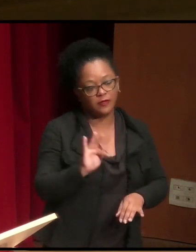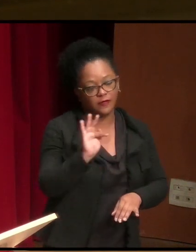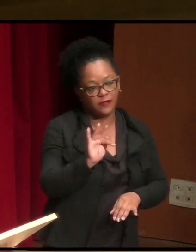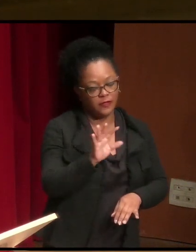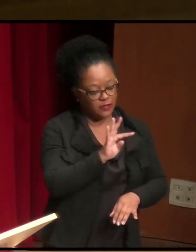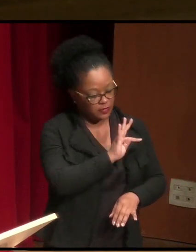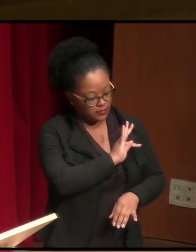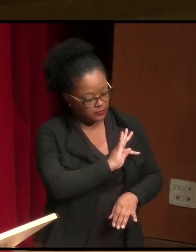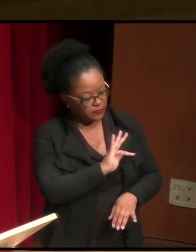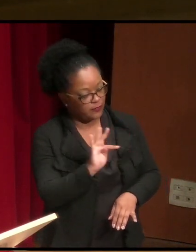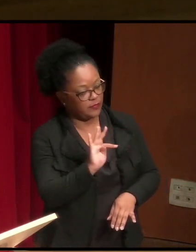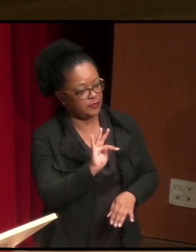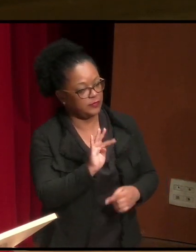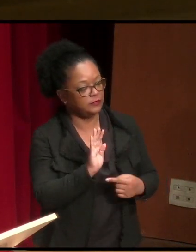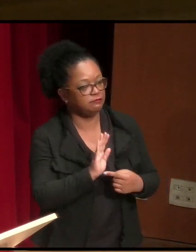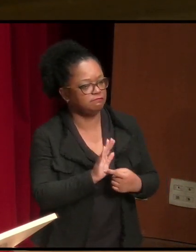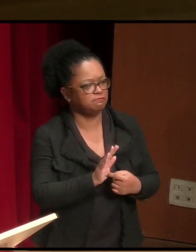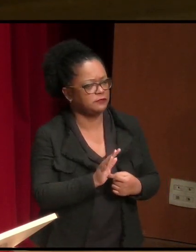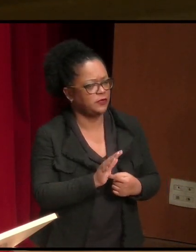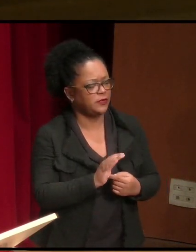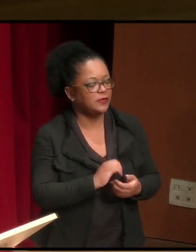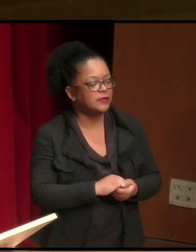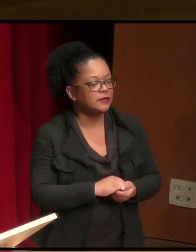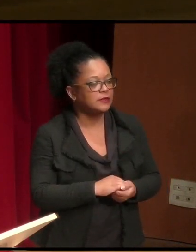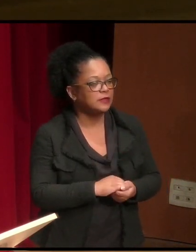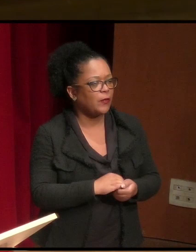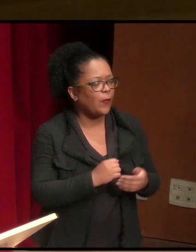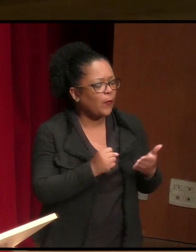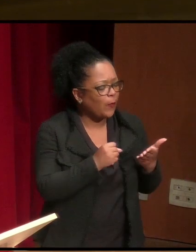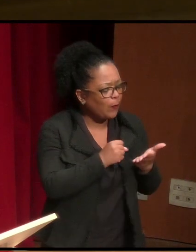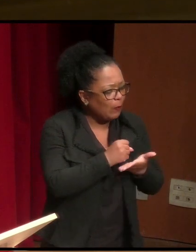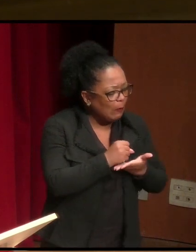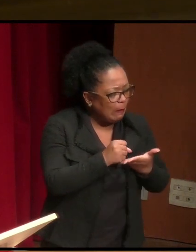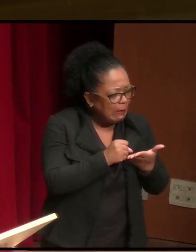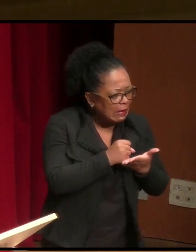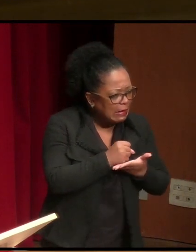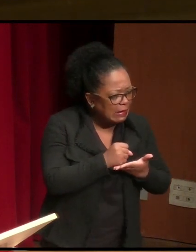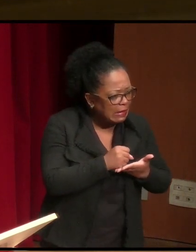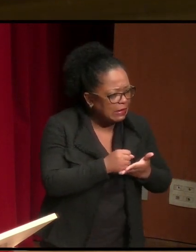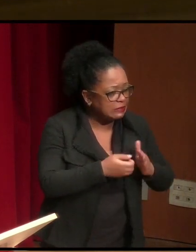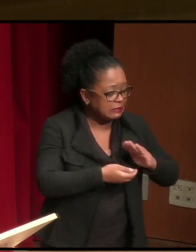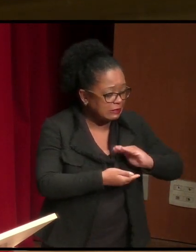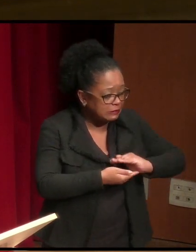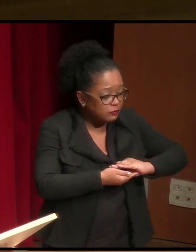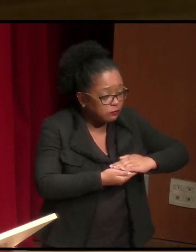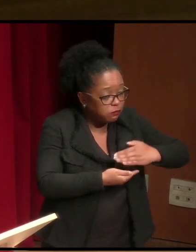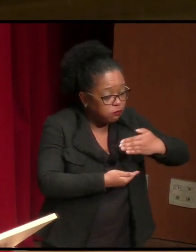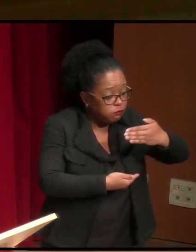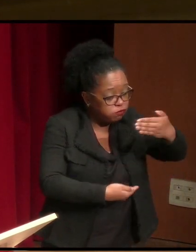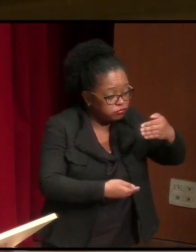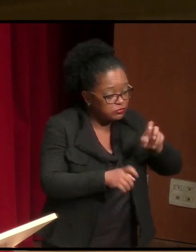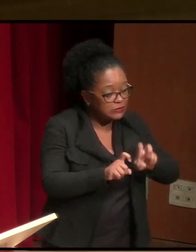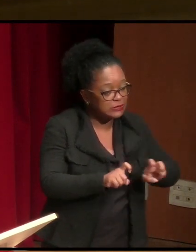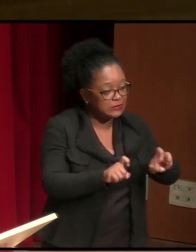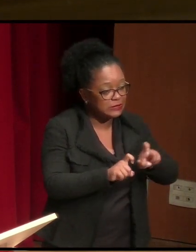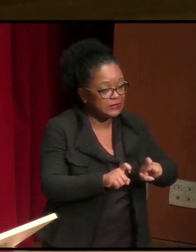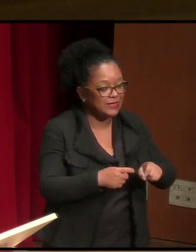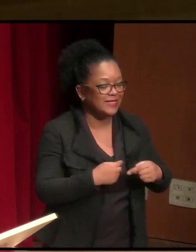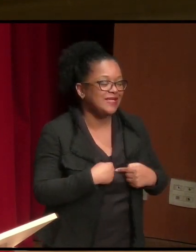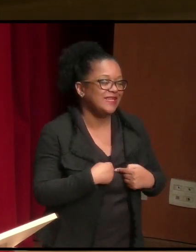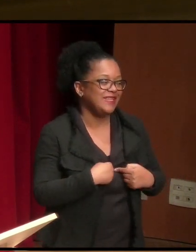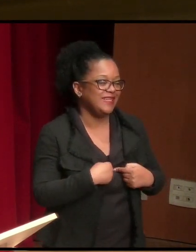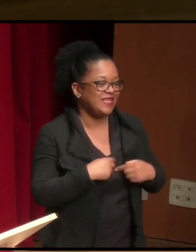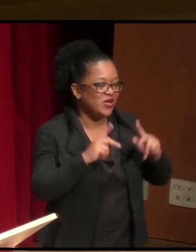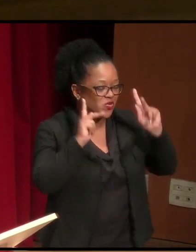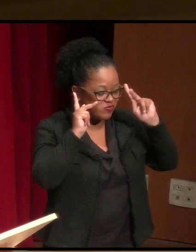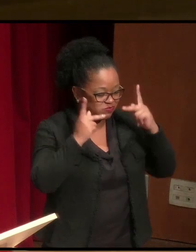quando mal eu conseguia dominar o notebook, porque eu confesso, eu sou muito humanista